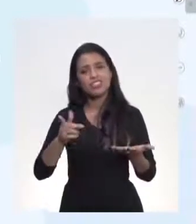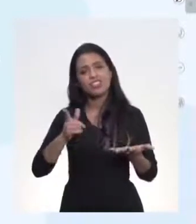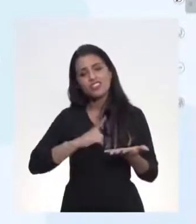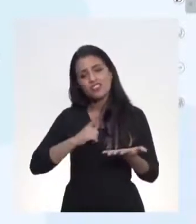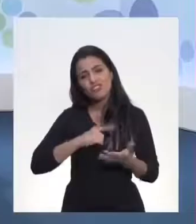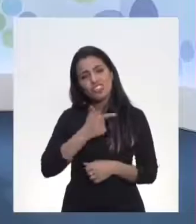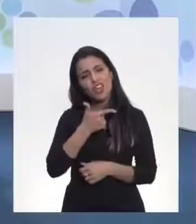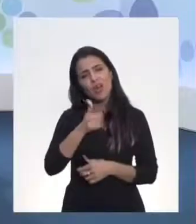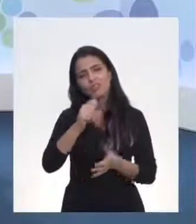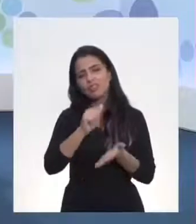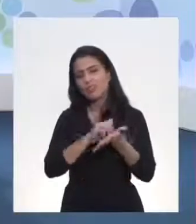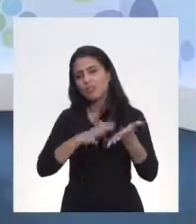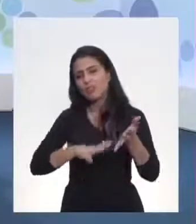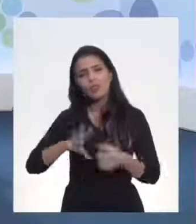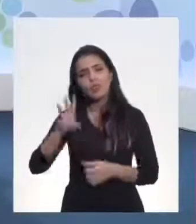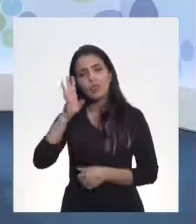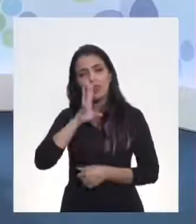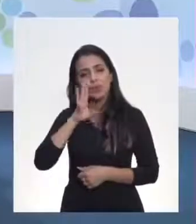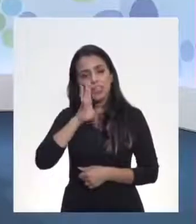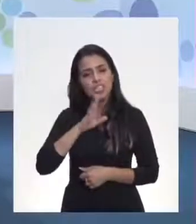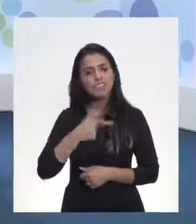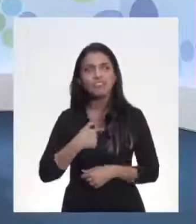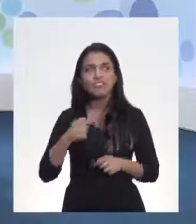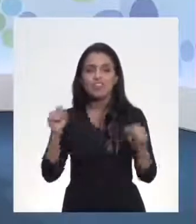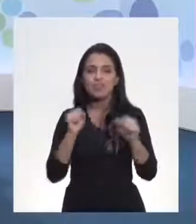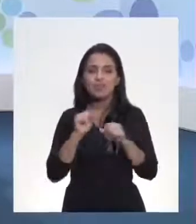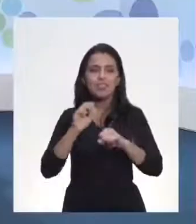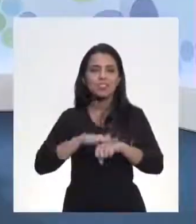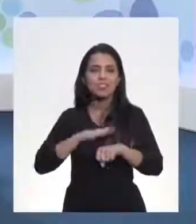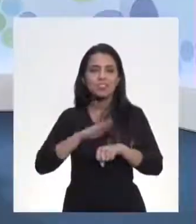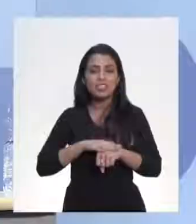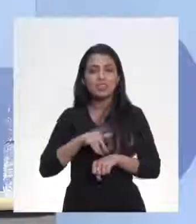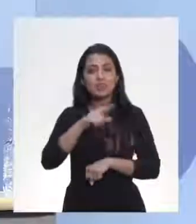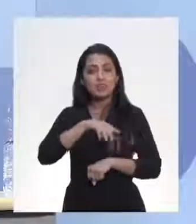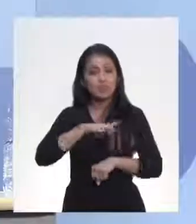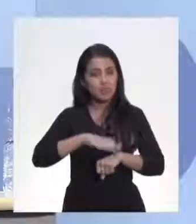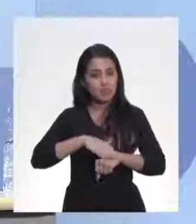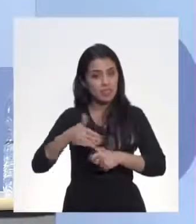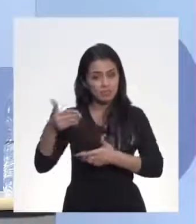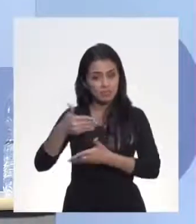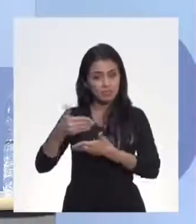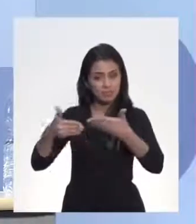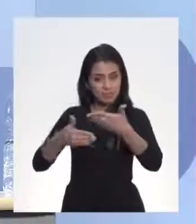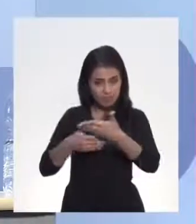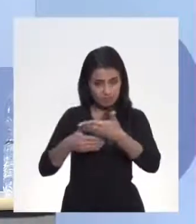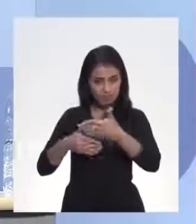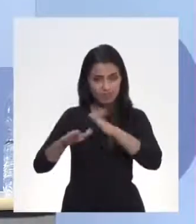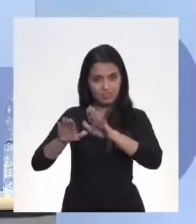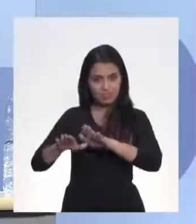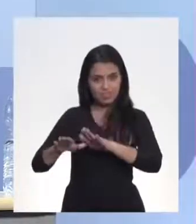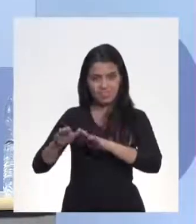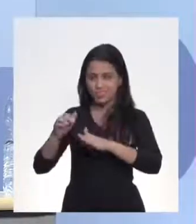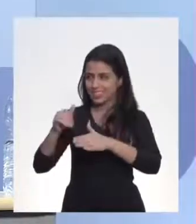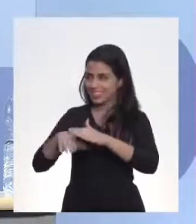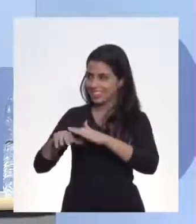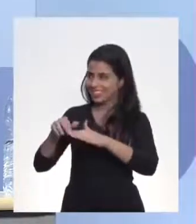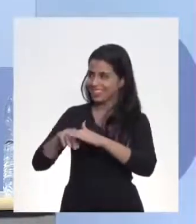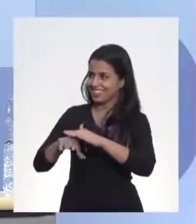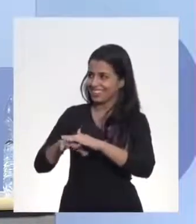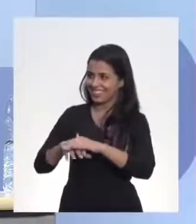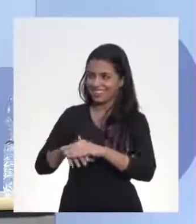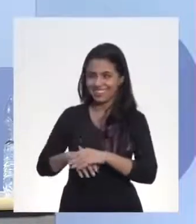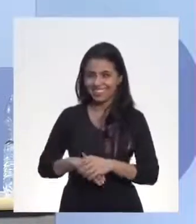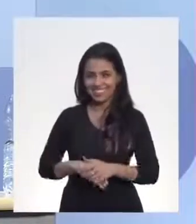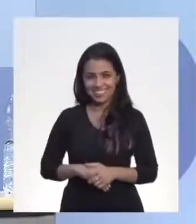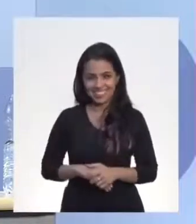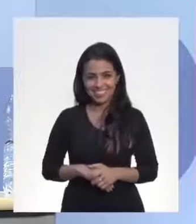um exercício muito legal que a gente ama fazer. Vocês vão pegar esses slides lá no repositório. Repositório? É o quê? Eu